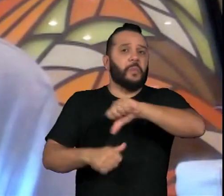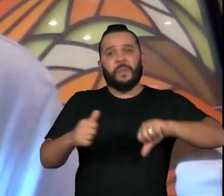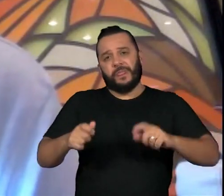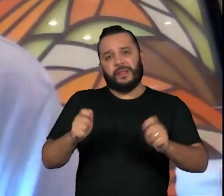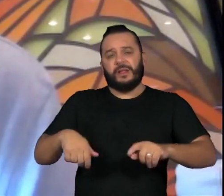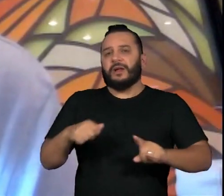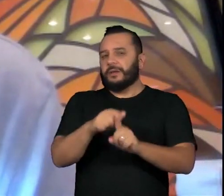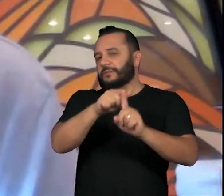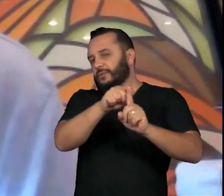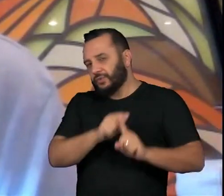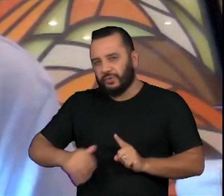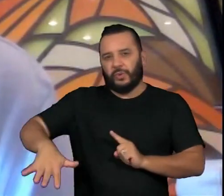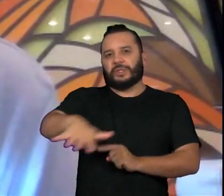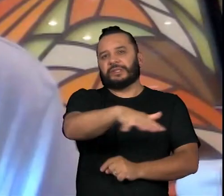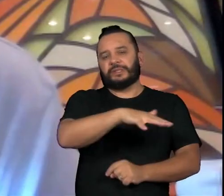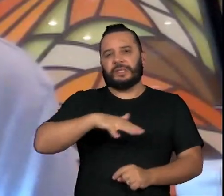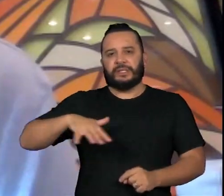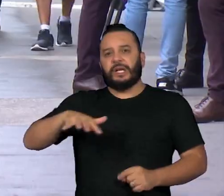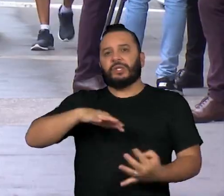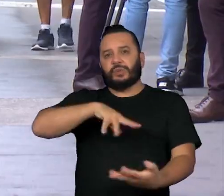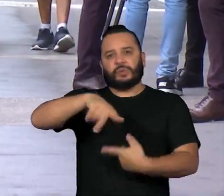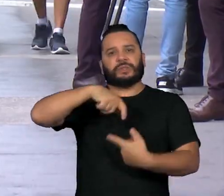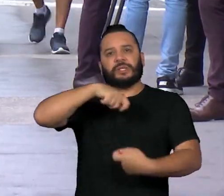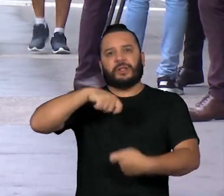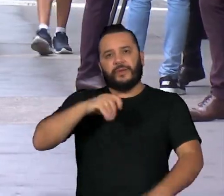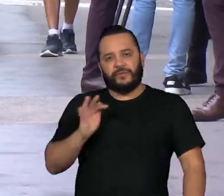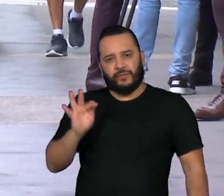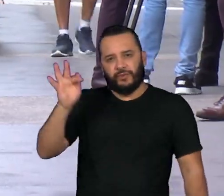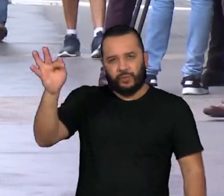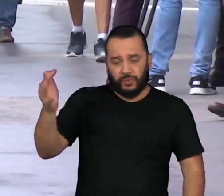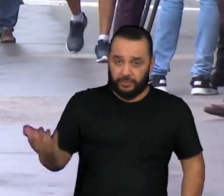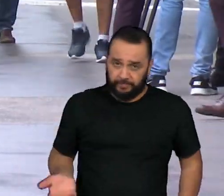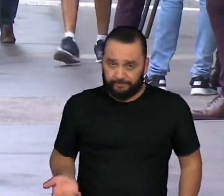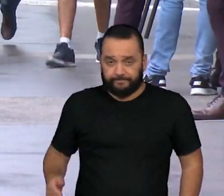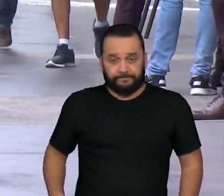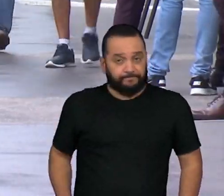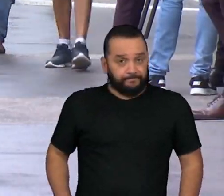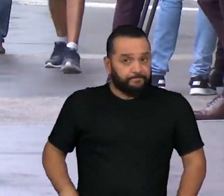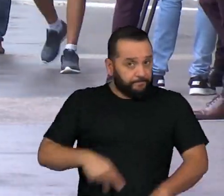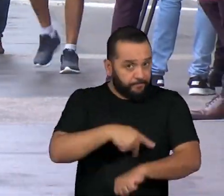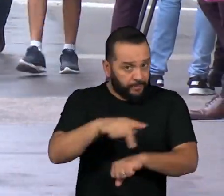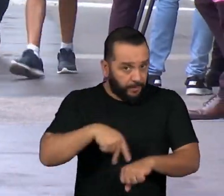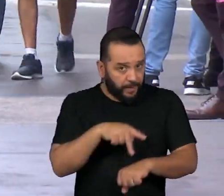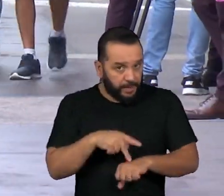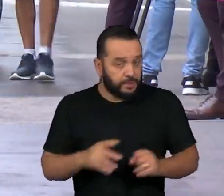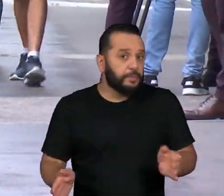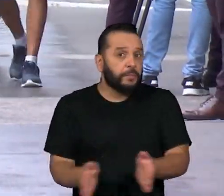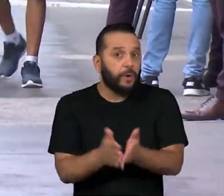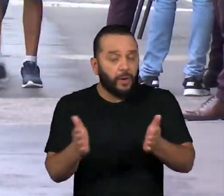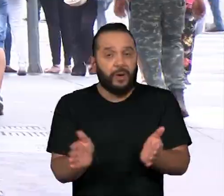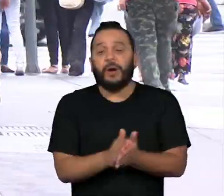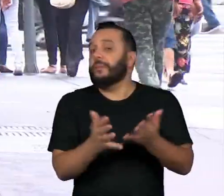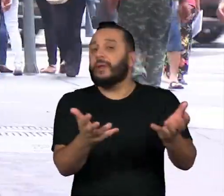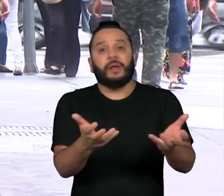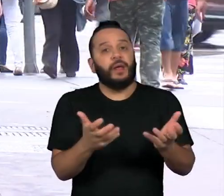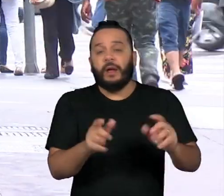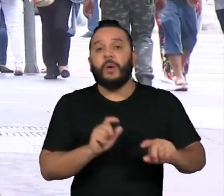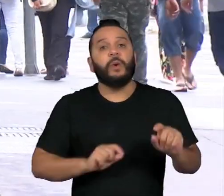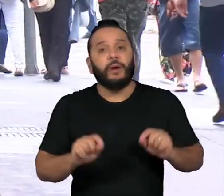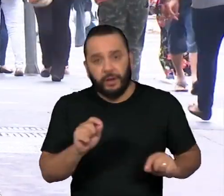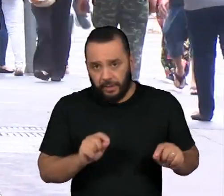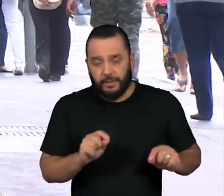uma sociedade com um clima sustentável no futuro. O que os países em desenvolvimento estão solicitando é uma